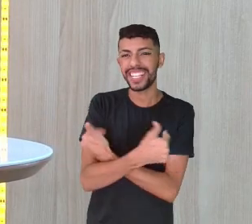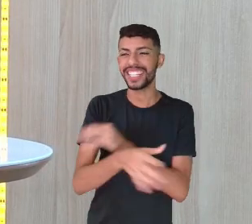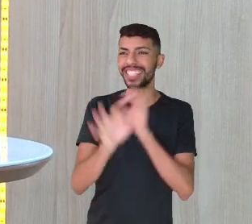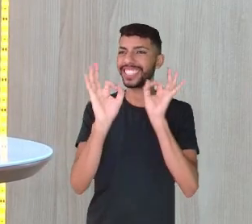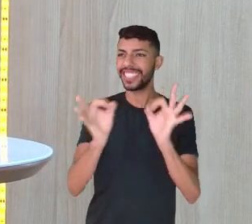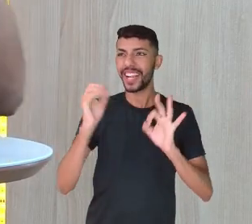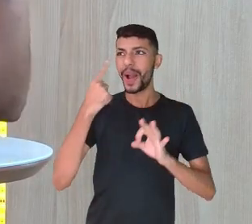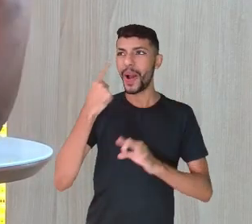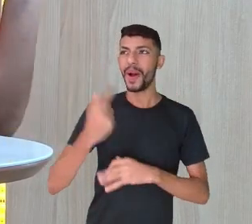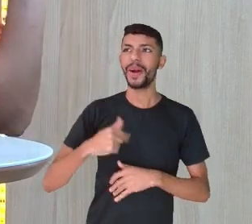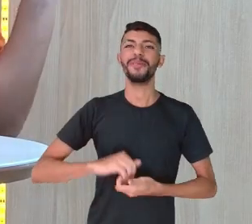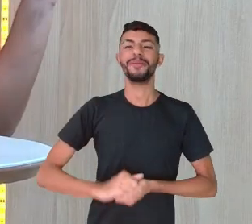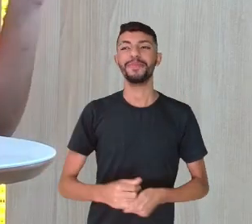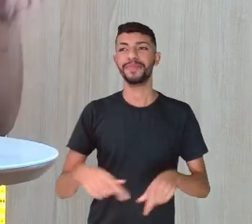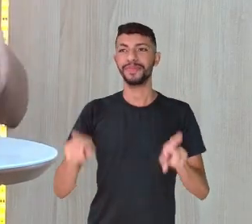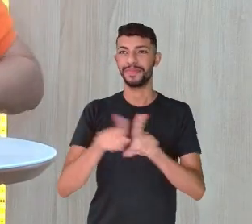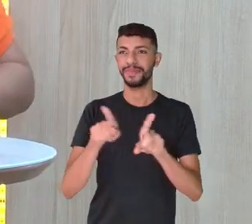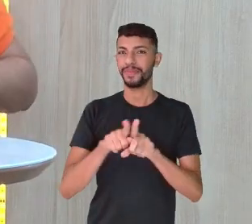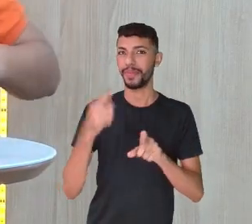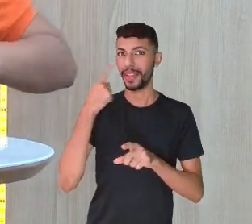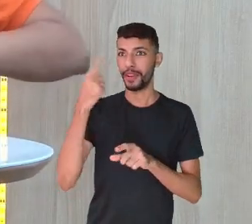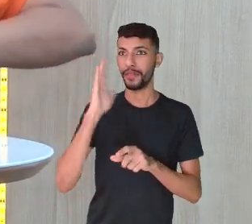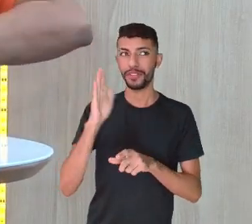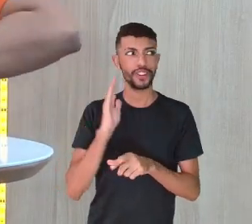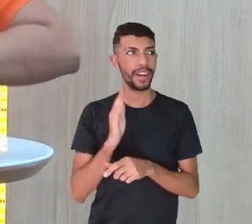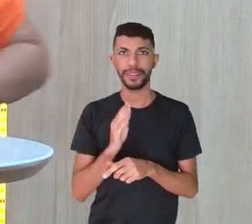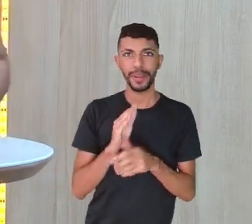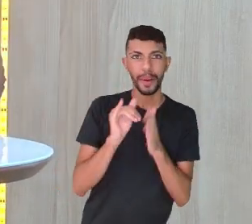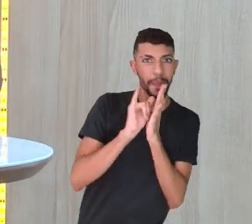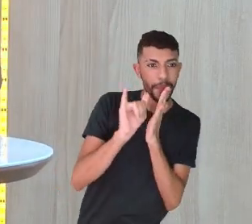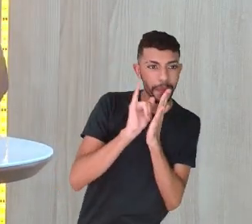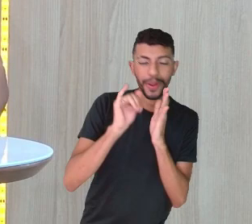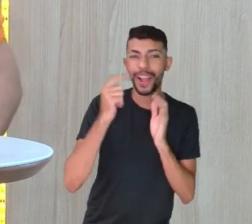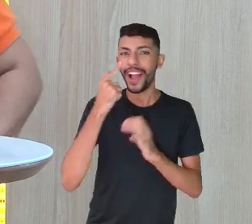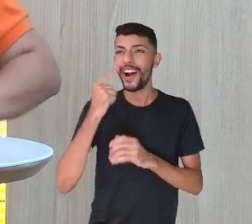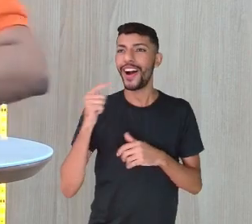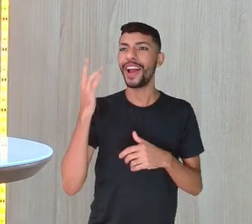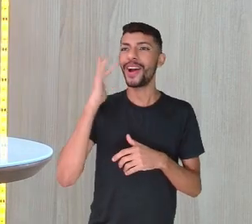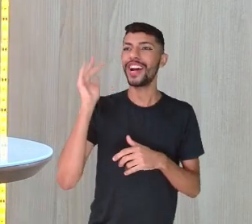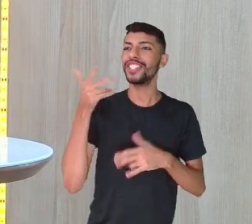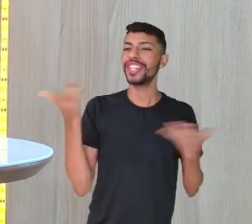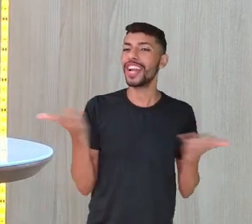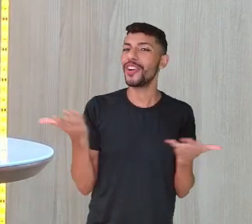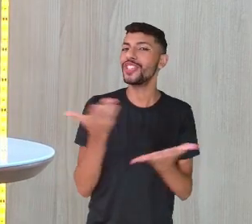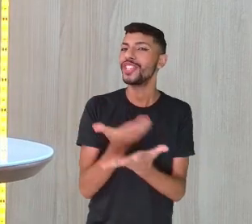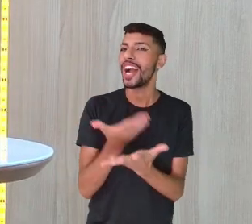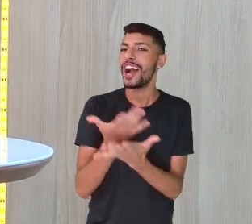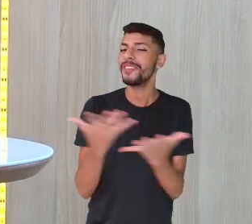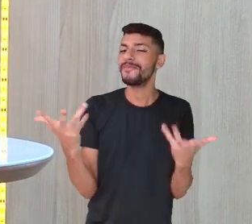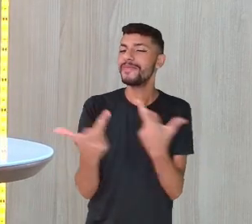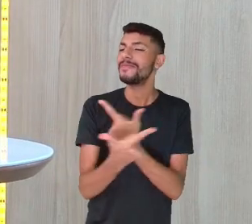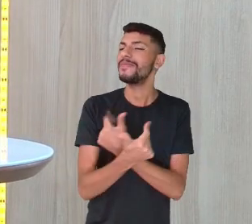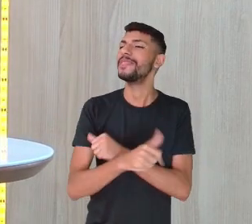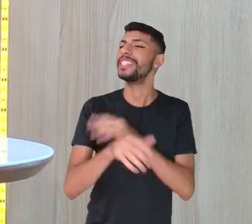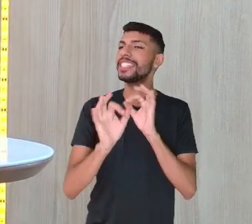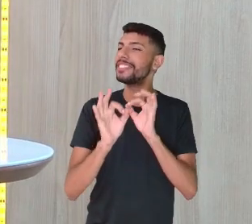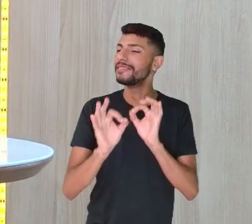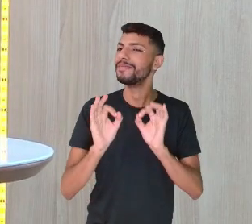incrível. E ó, vou dar aqui um spoiler. Eu acho que hoje a aula vai ser sensacional. Eu se fosse vocês, eu